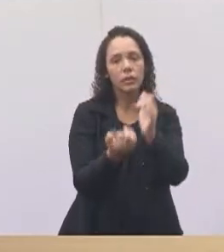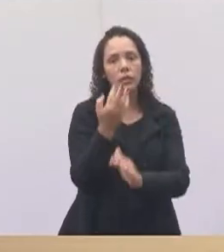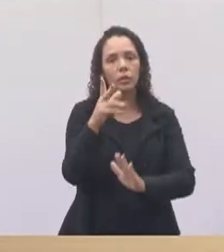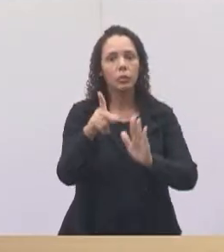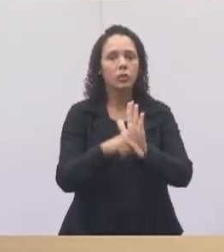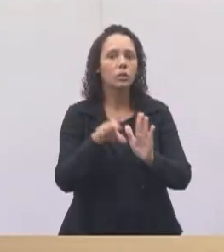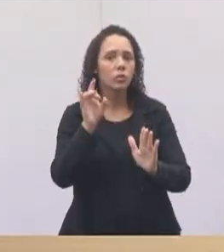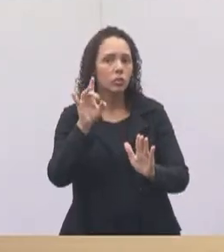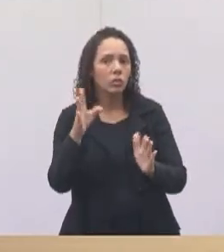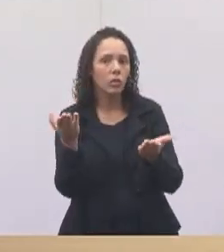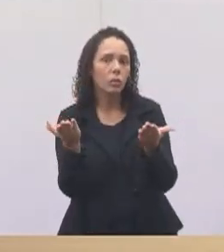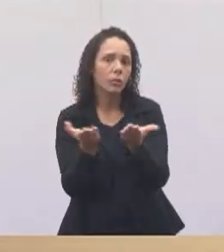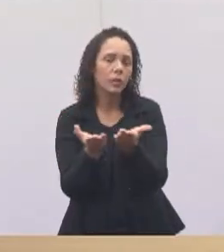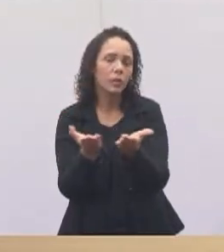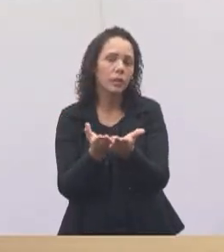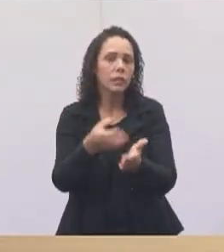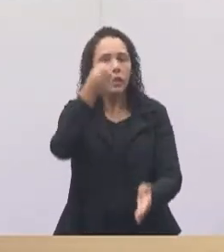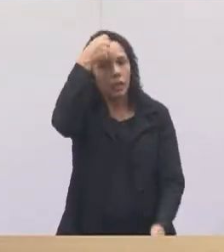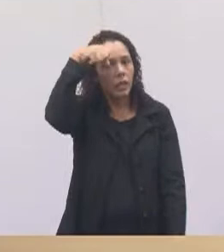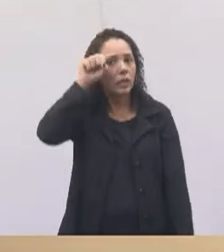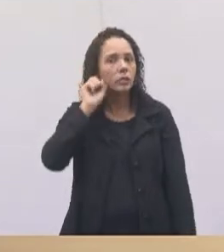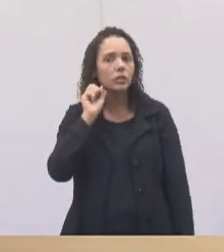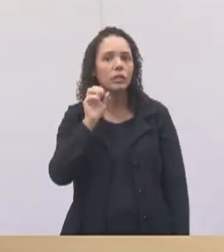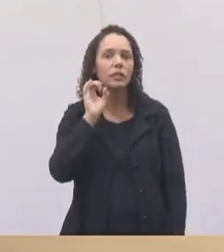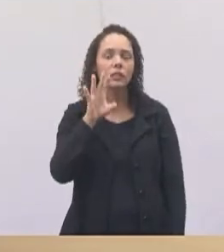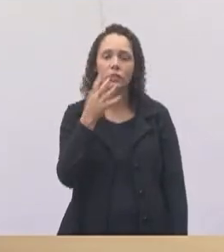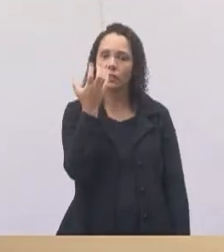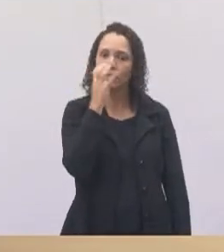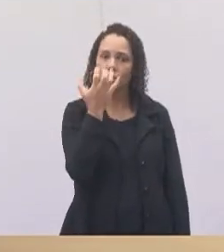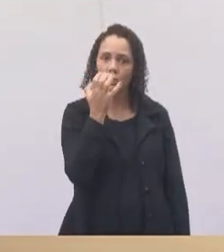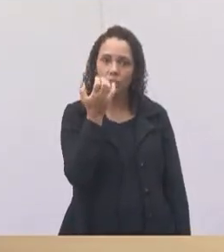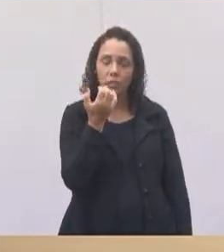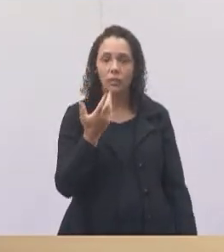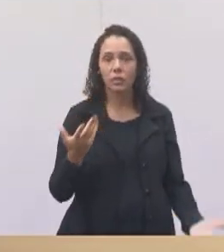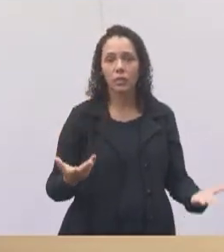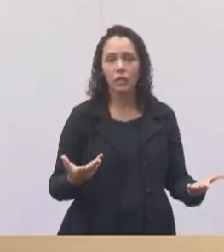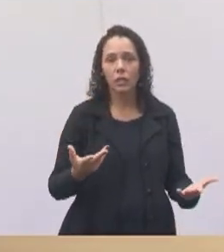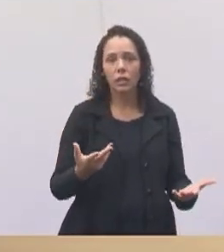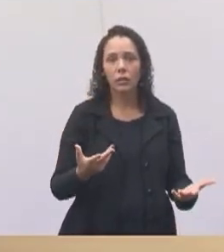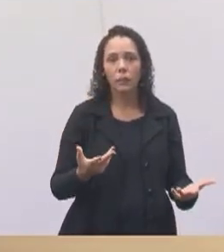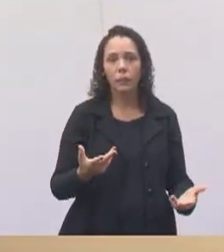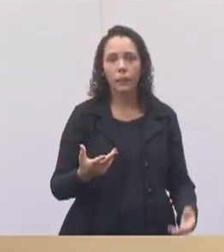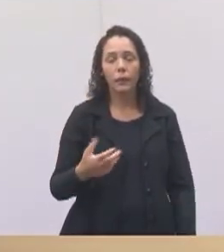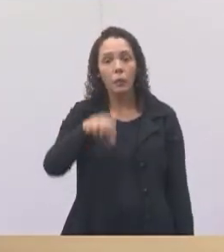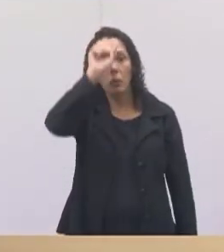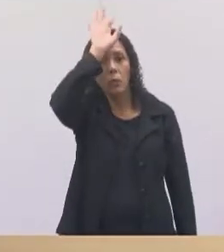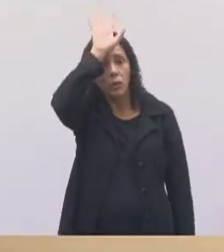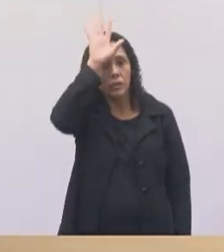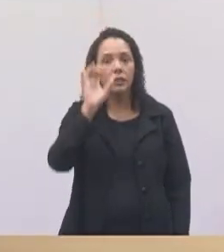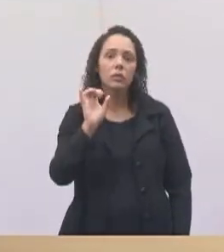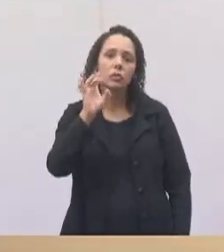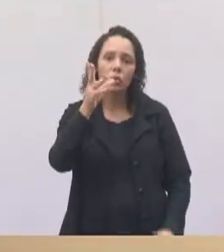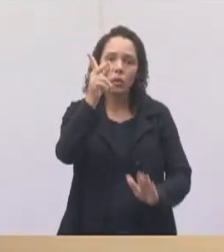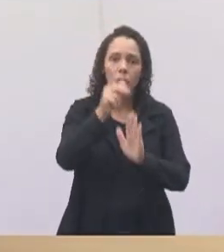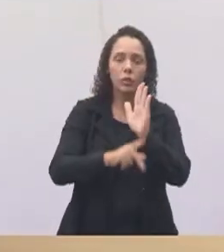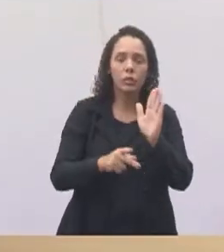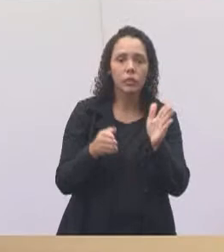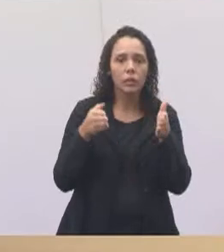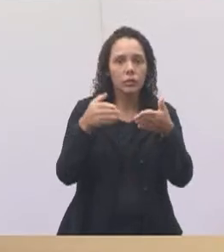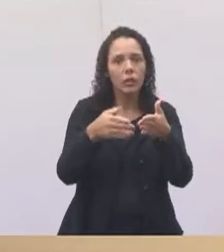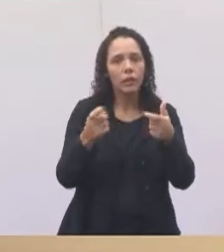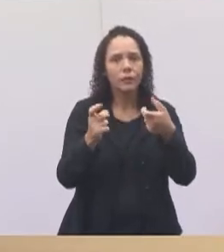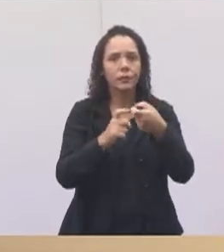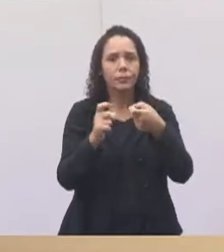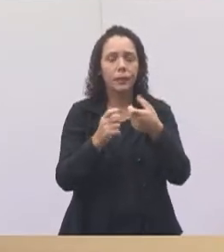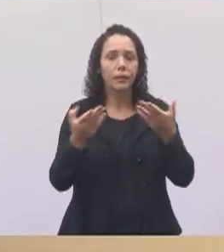de evangélico. A Sônia, só de cachorro. O doutor Rodrigo, que é médico, só do médico. Aí o vereador